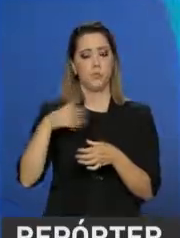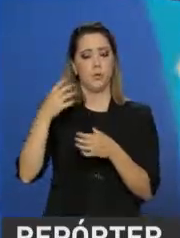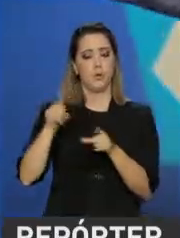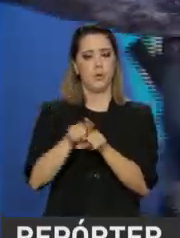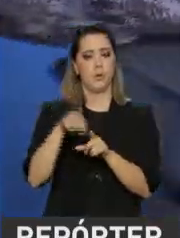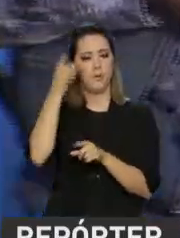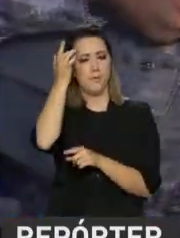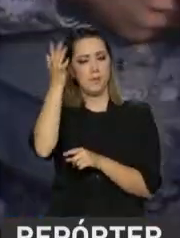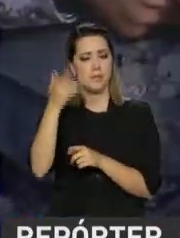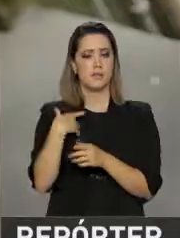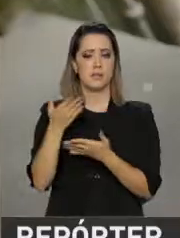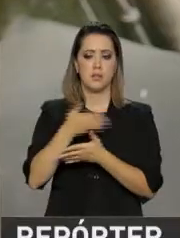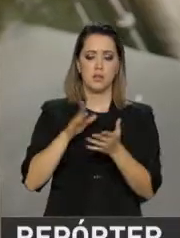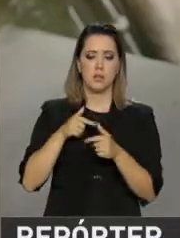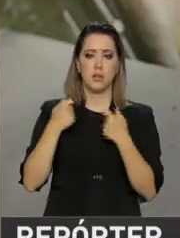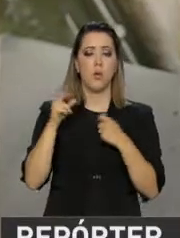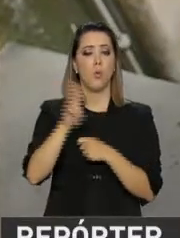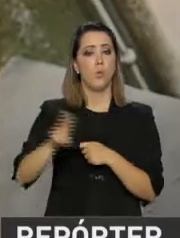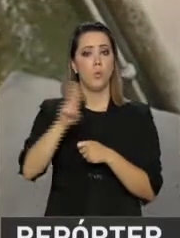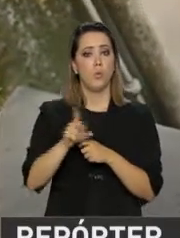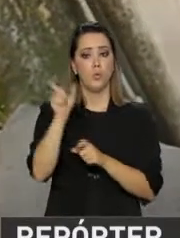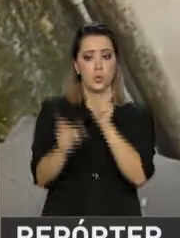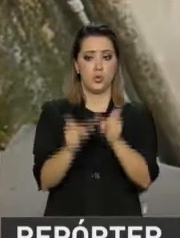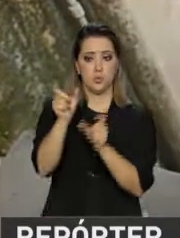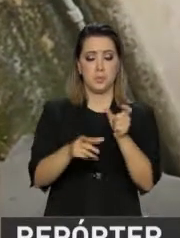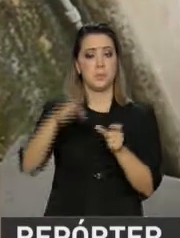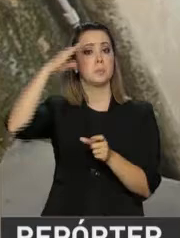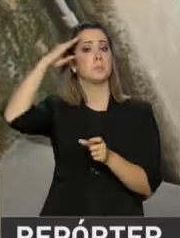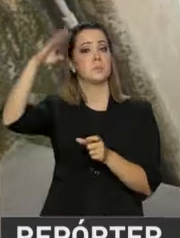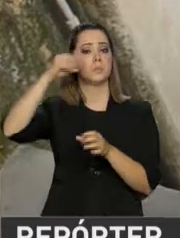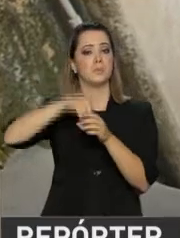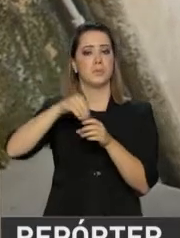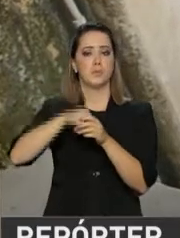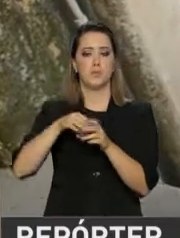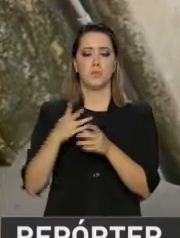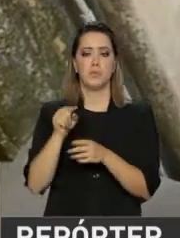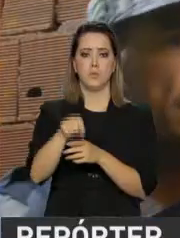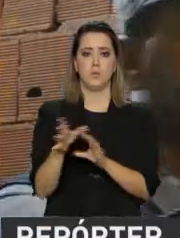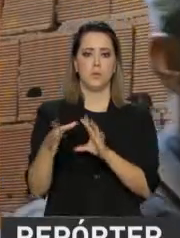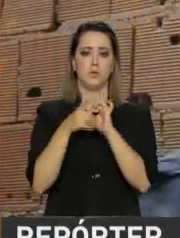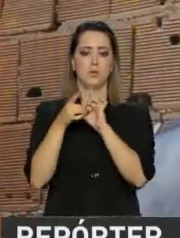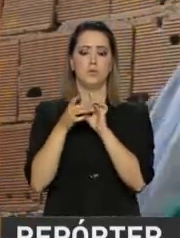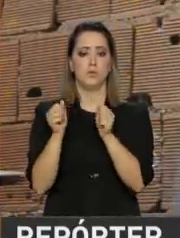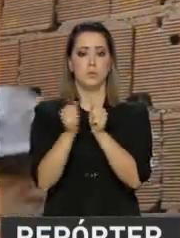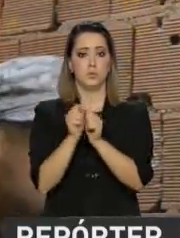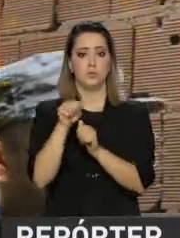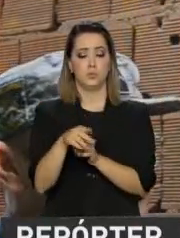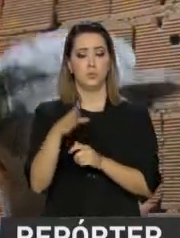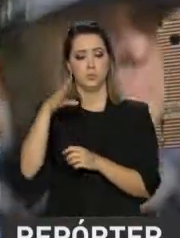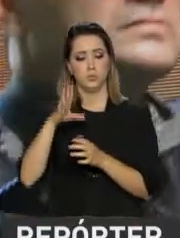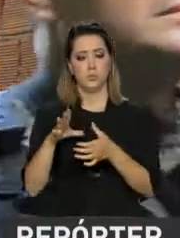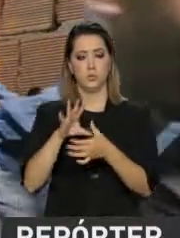é facilitar o emprego de militares em operações conjuntas e integradas com as forças de segurança